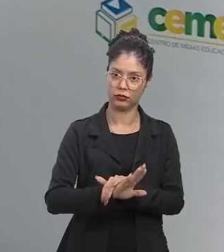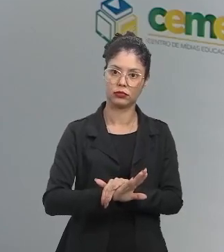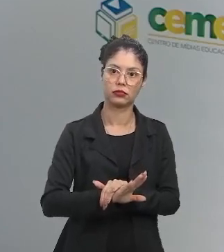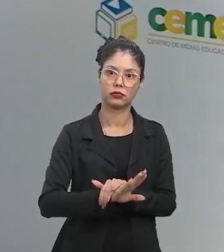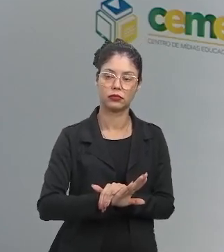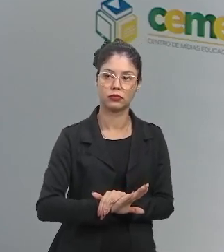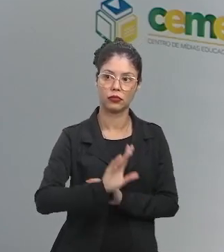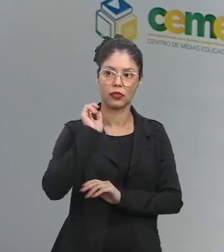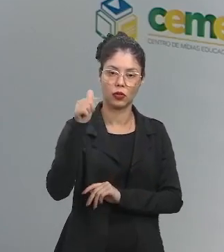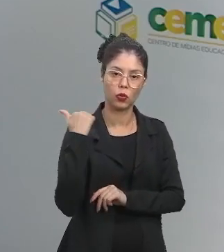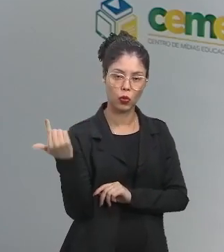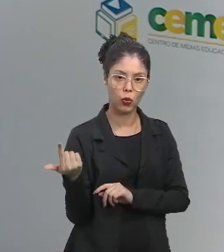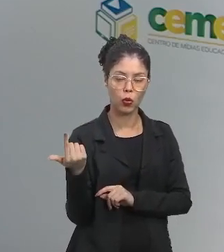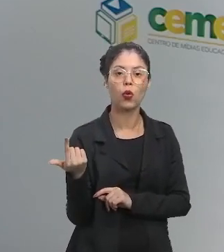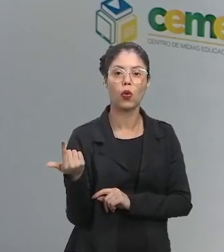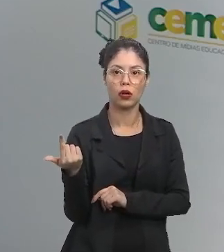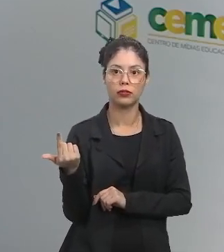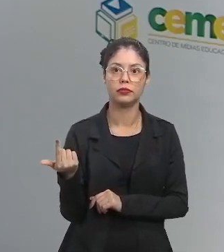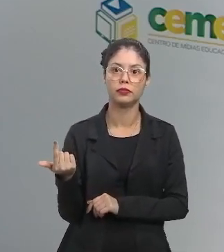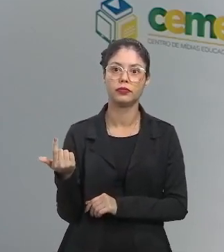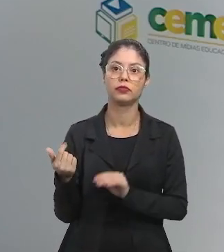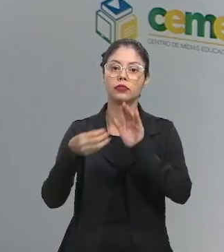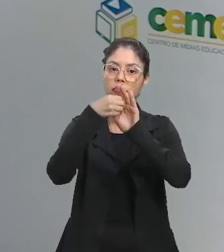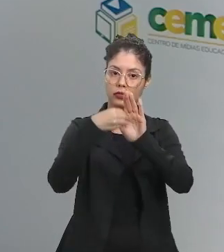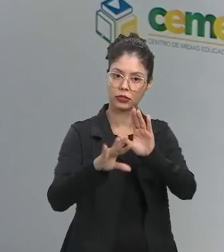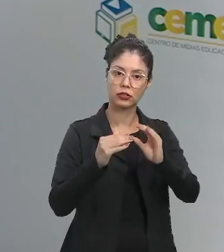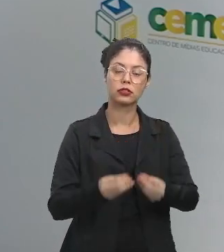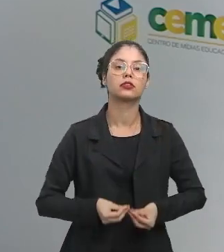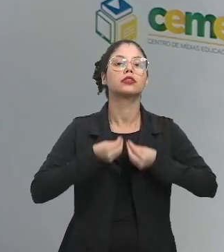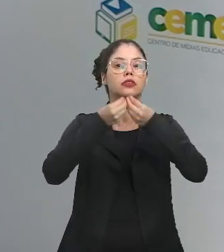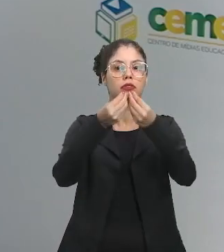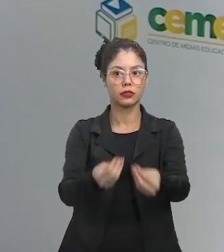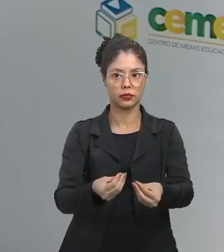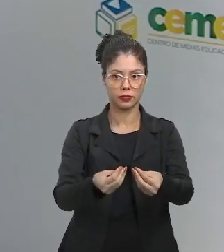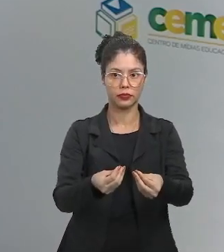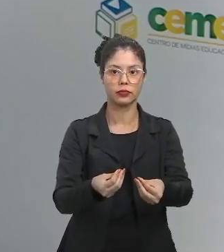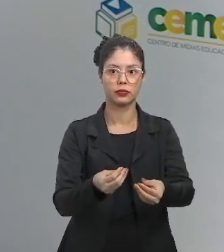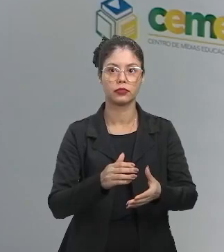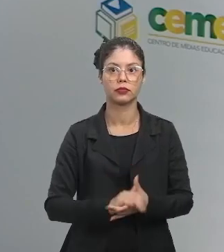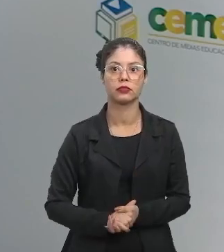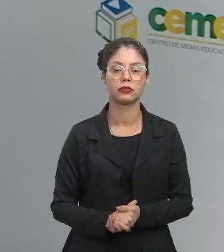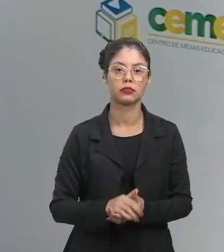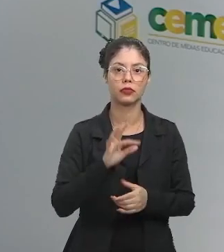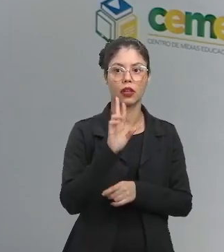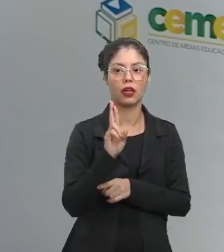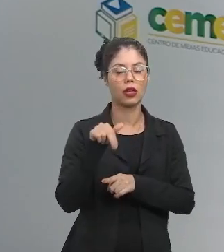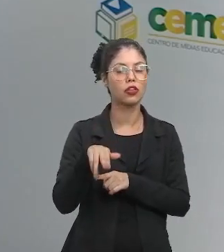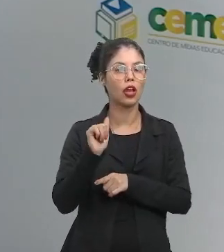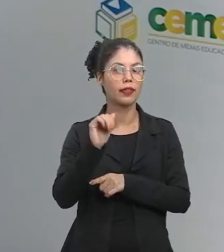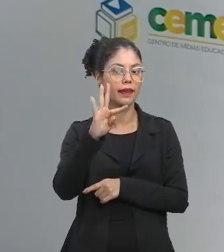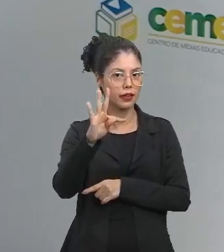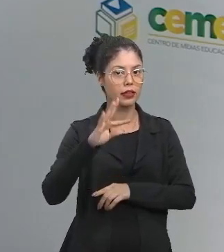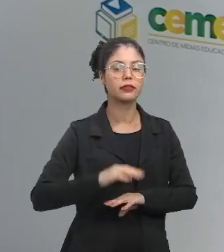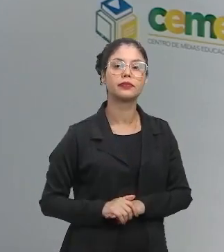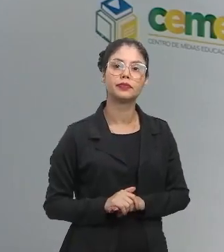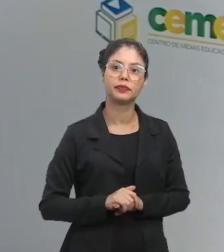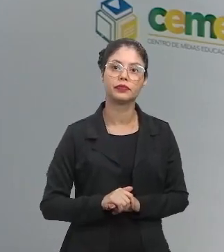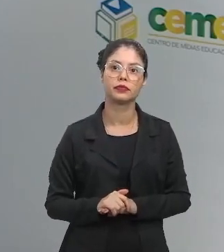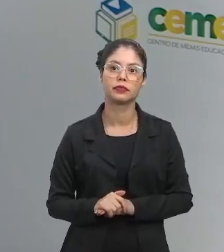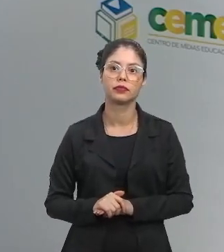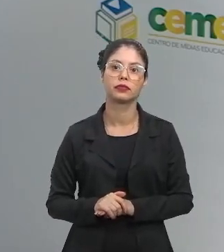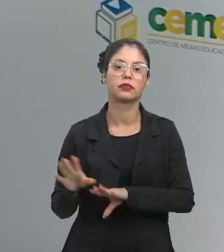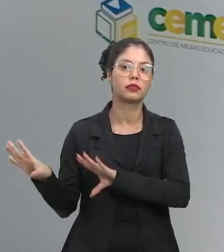e o outro local é onde o RNA transportador ou o tradutor, o RNA-T, está acoplando